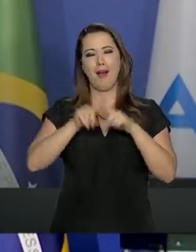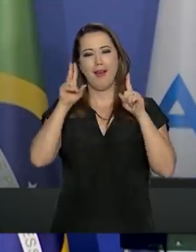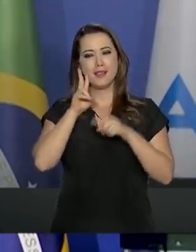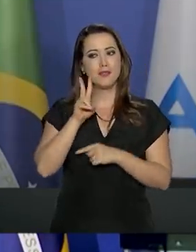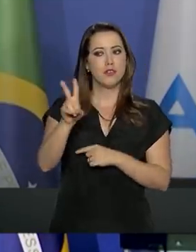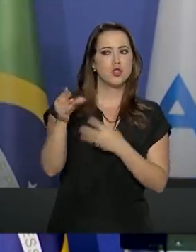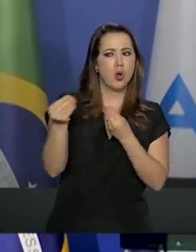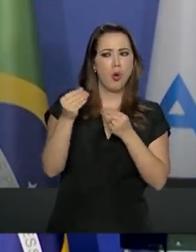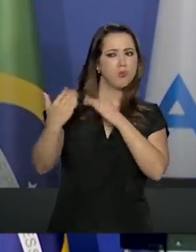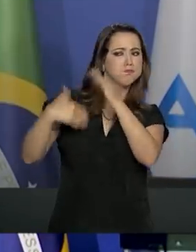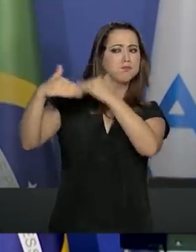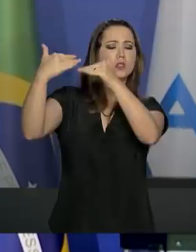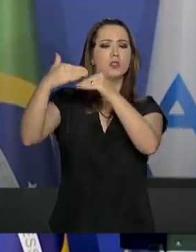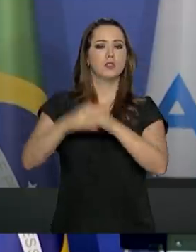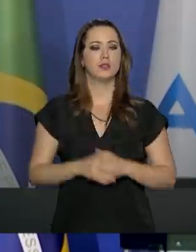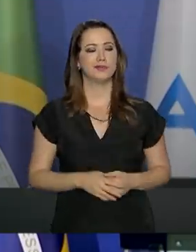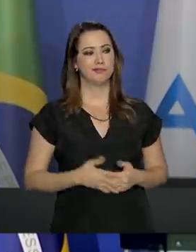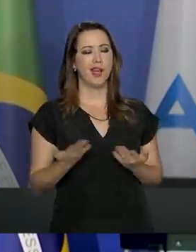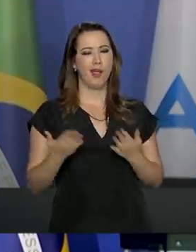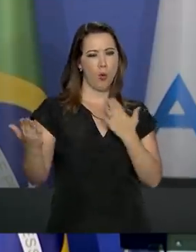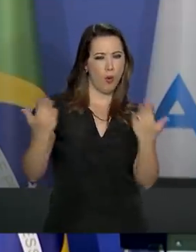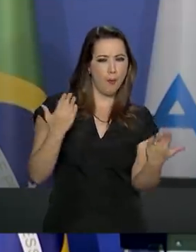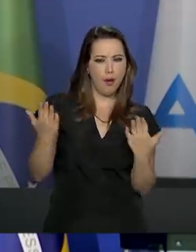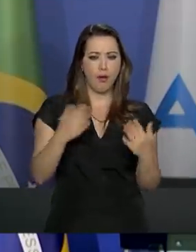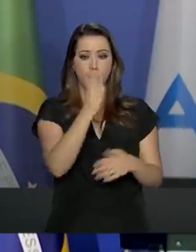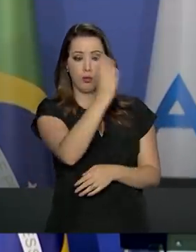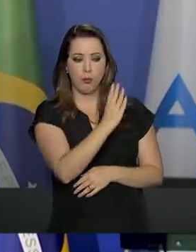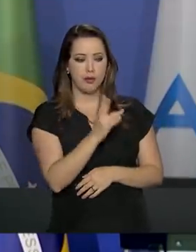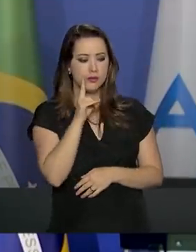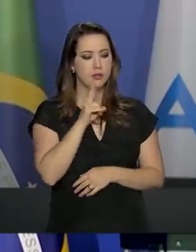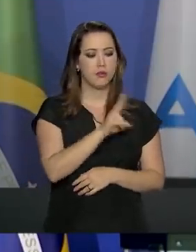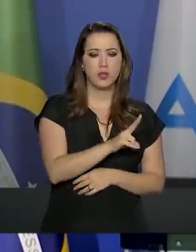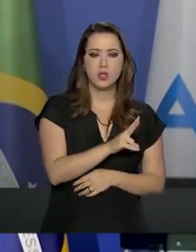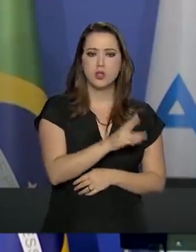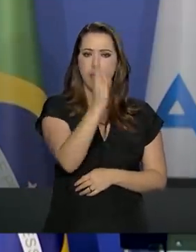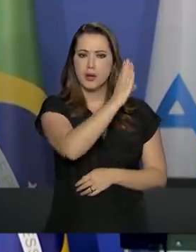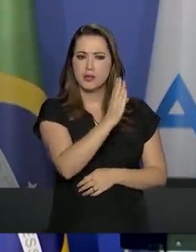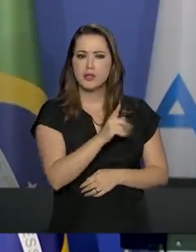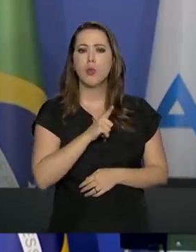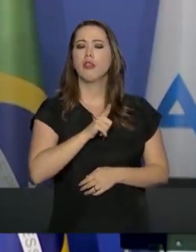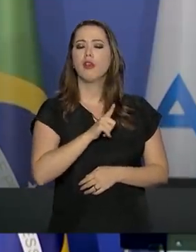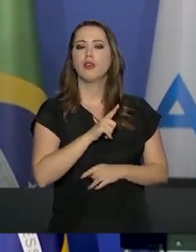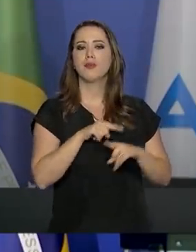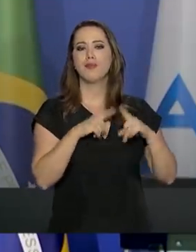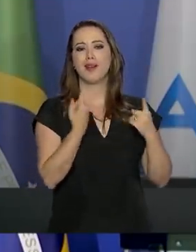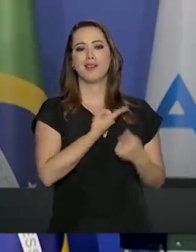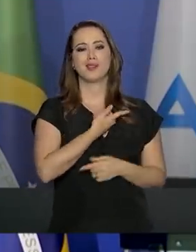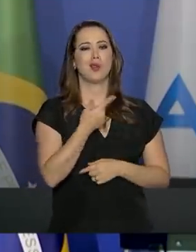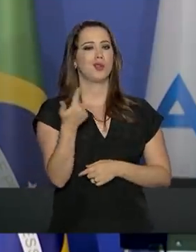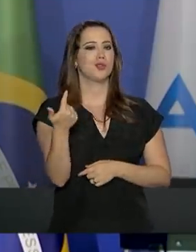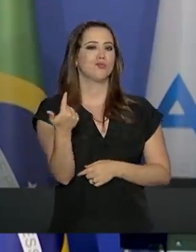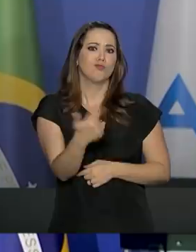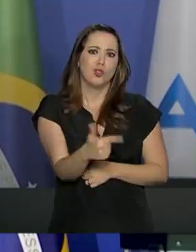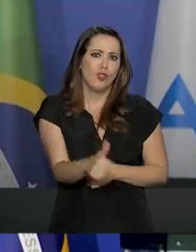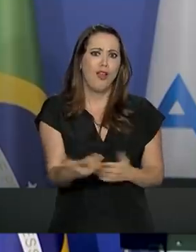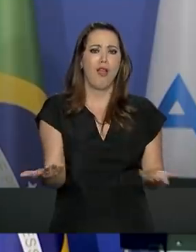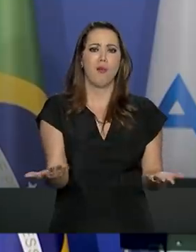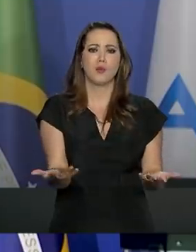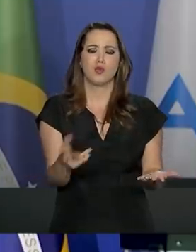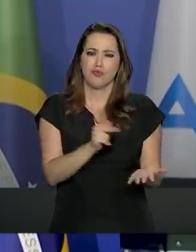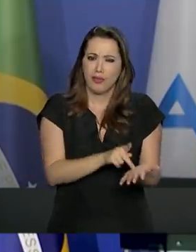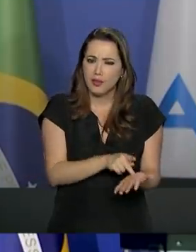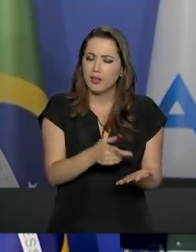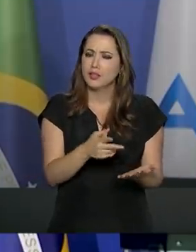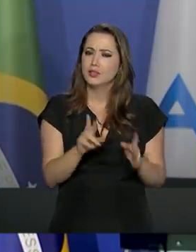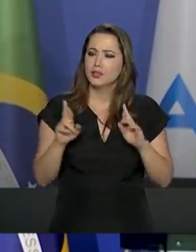what they are. Olha o que o Brasil tem e o que nós não somos. And look at what Brazil does have and what we are not. Esse